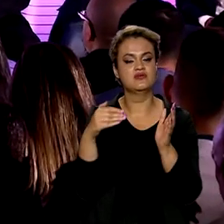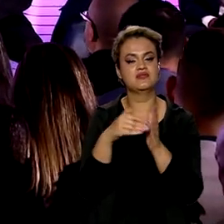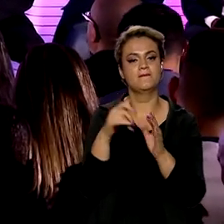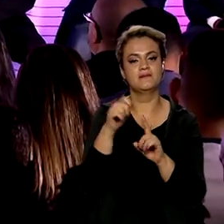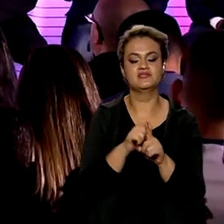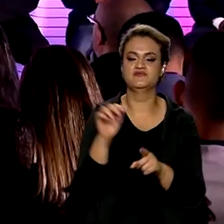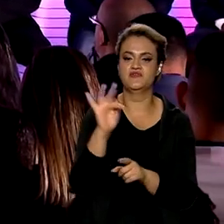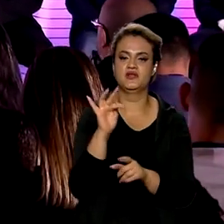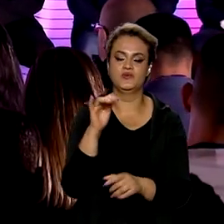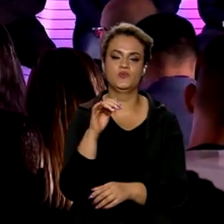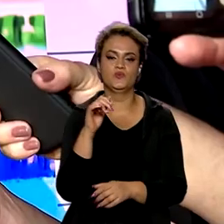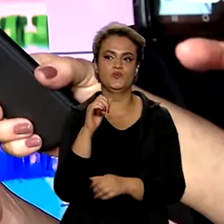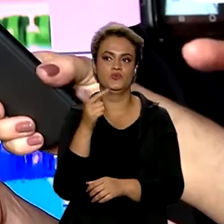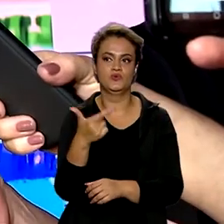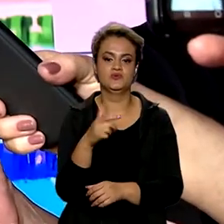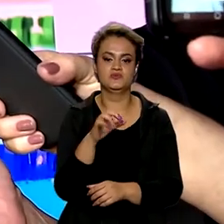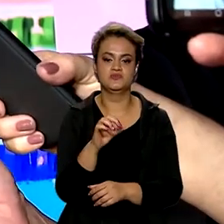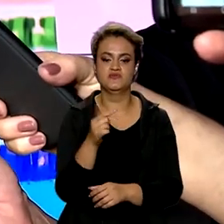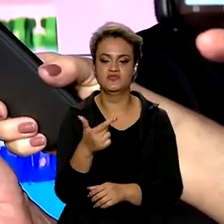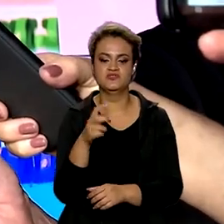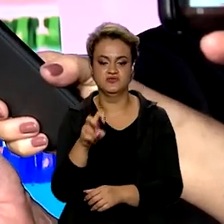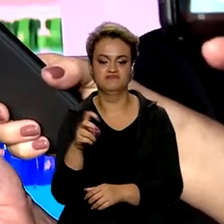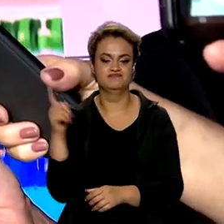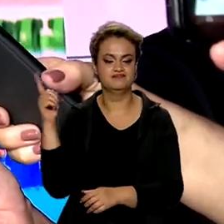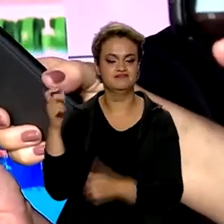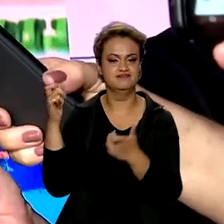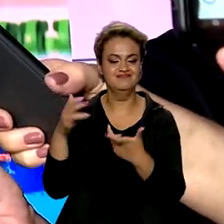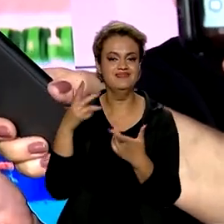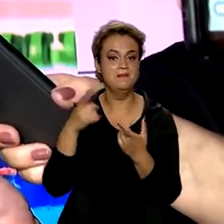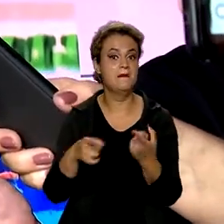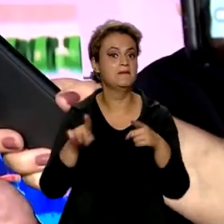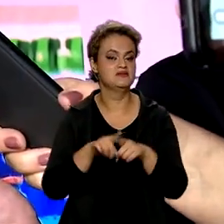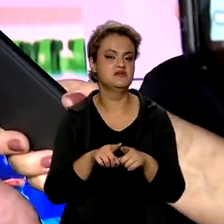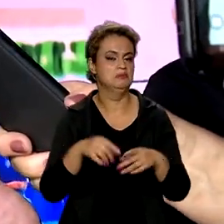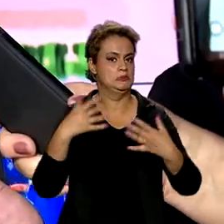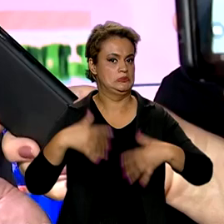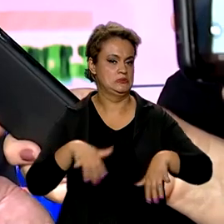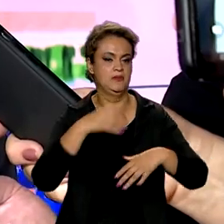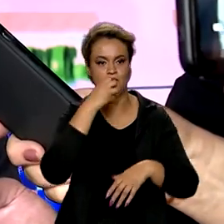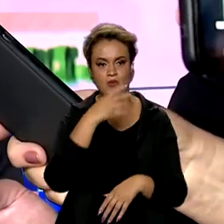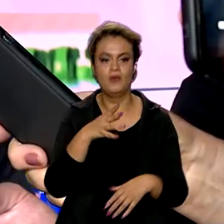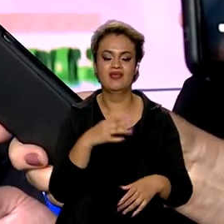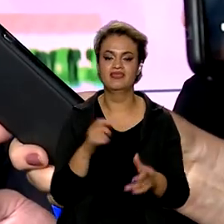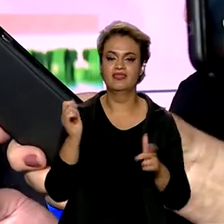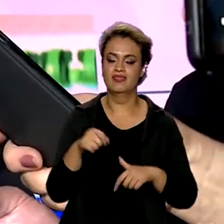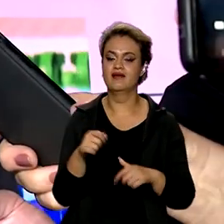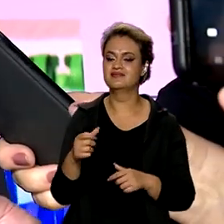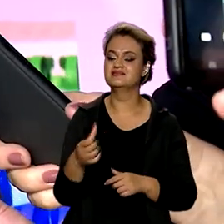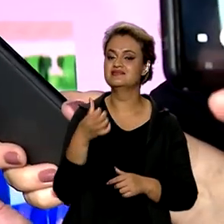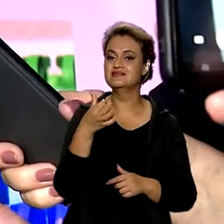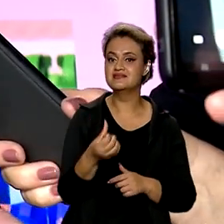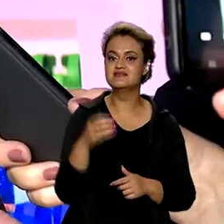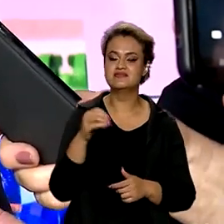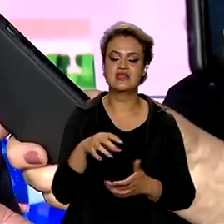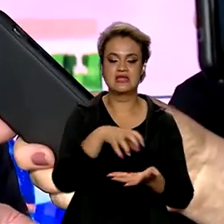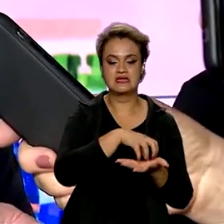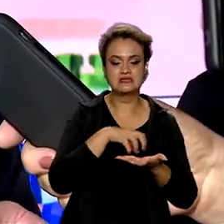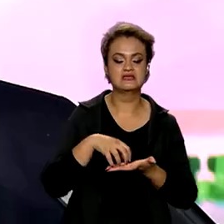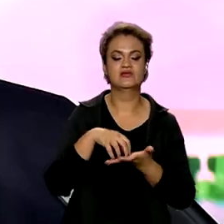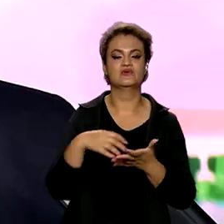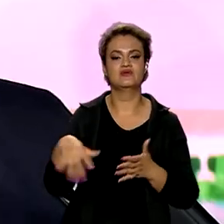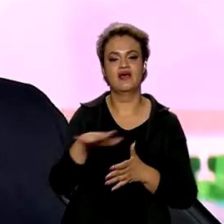de 2025. Uma parceria que possibilita, exemplo, trabalhar hoje 60 centros de treinamento e